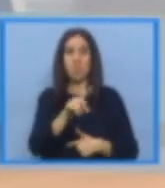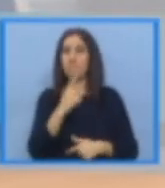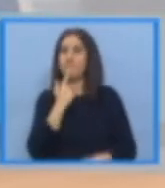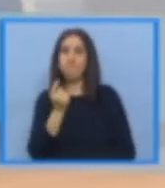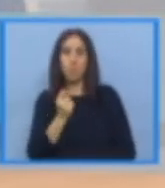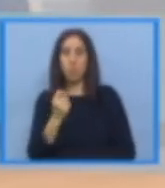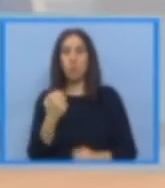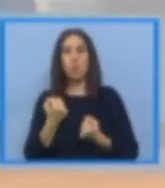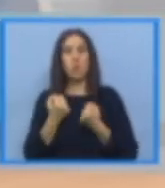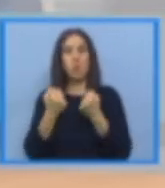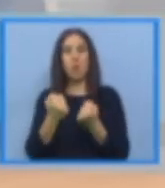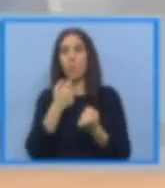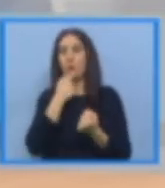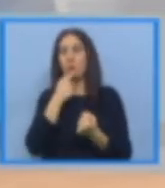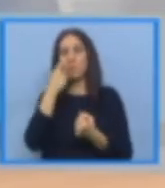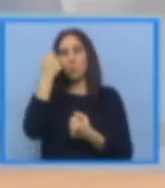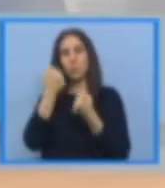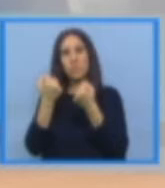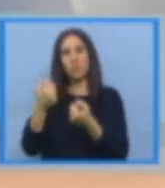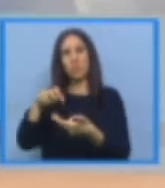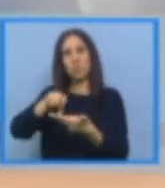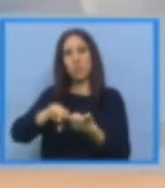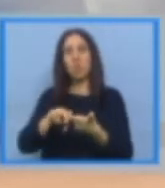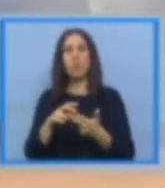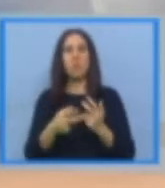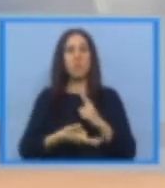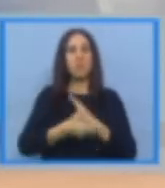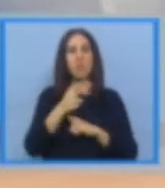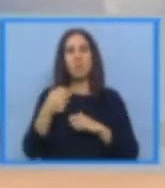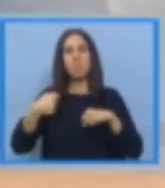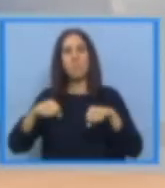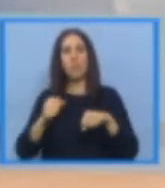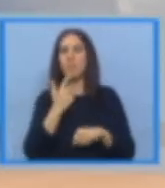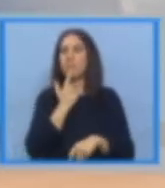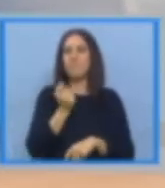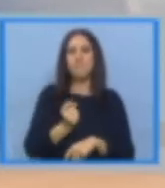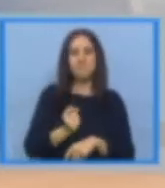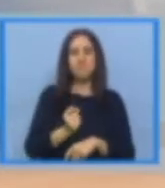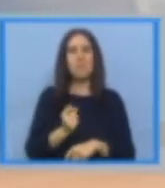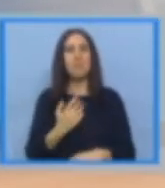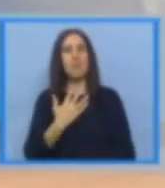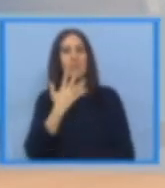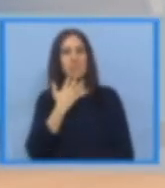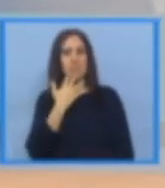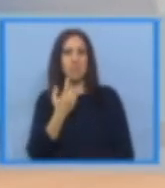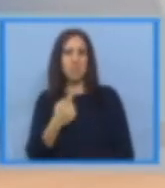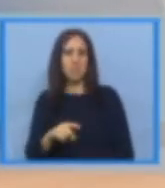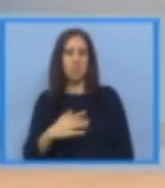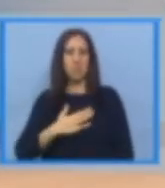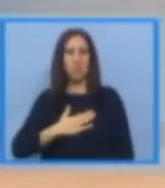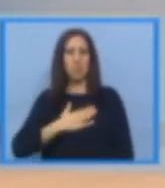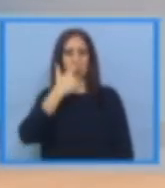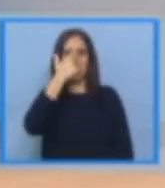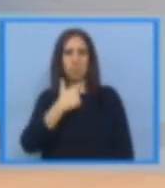que andar de carro como turista, não podemos apanhar táxis e motas, e há alguns cuidados que se têm, que eu pessoalmente